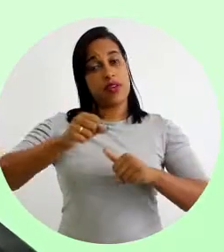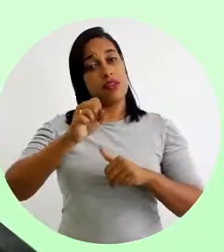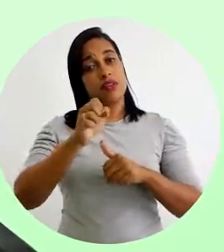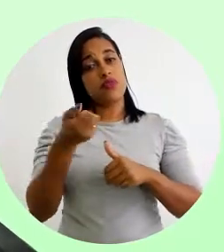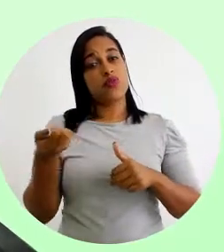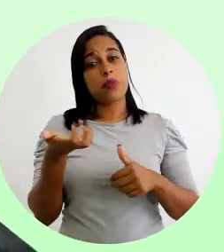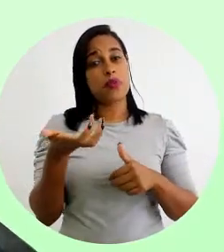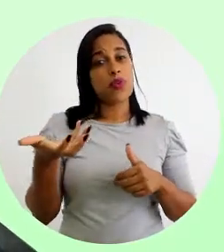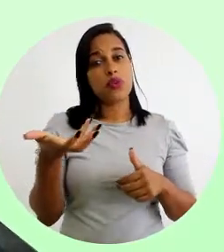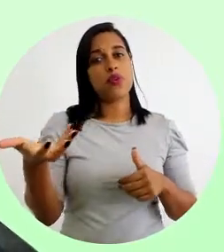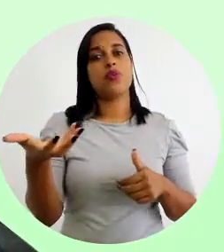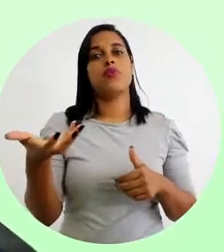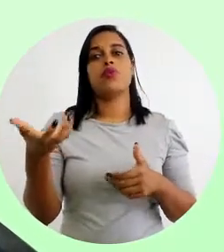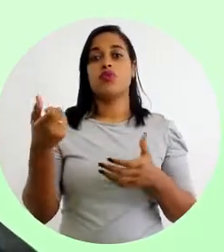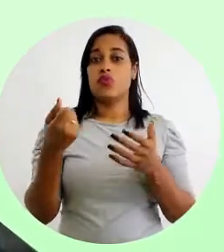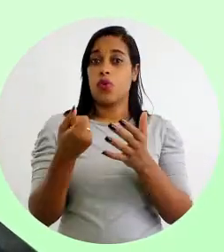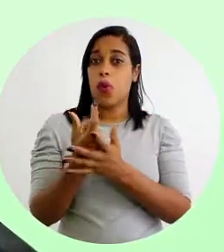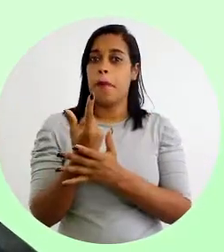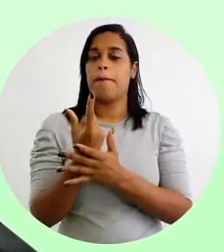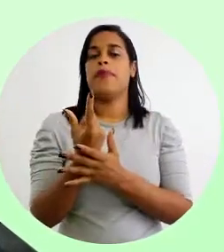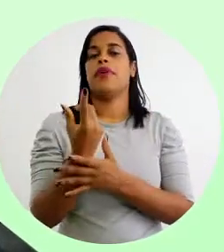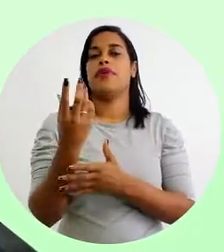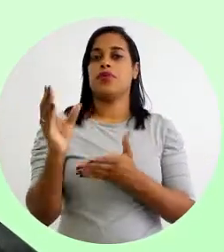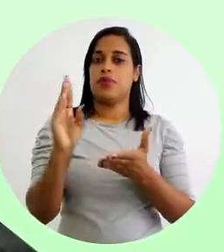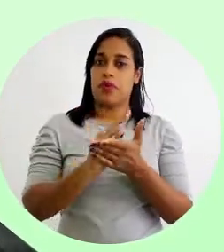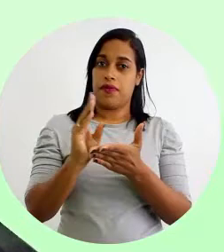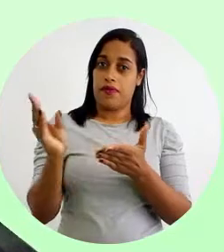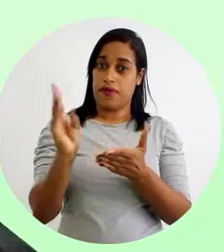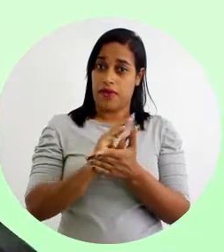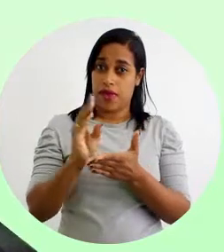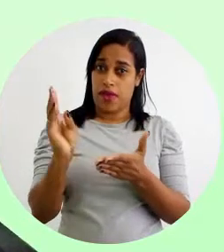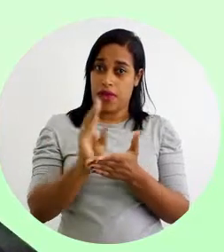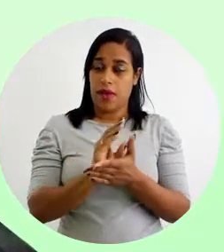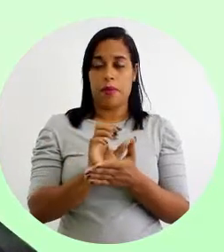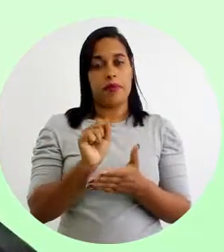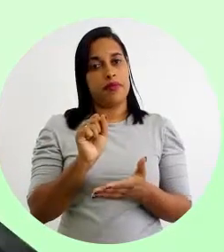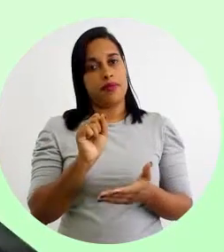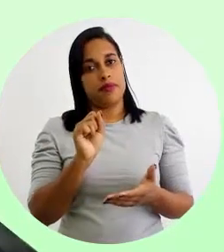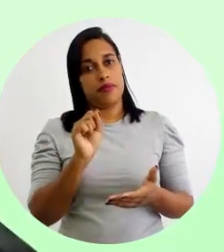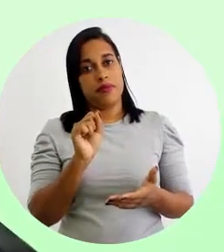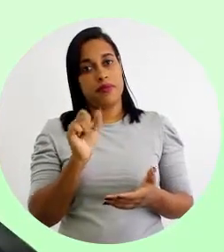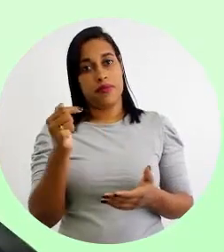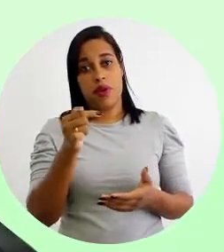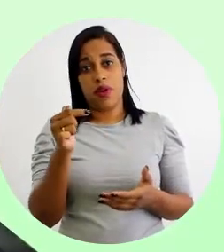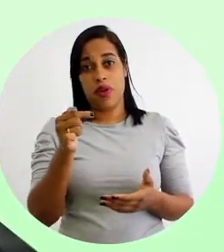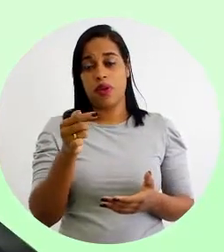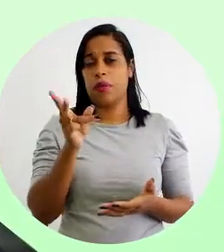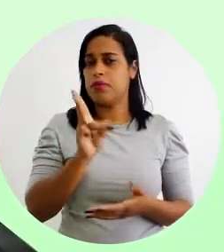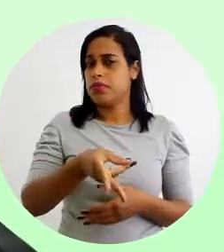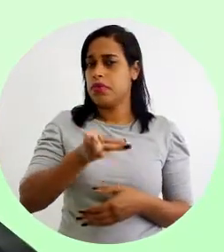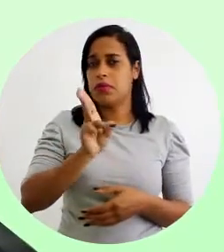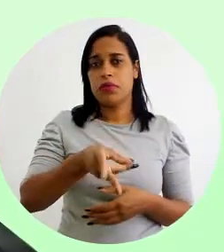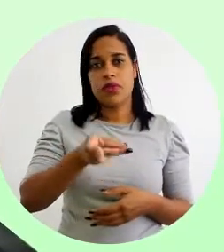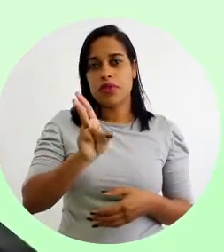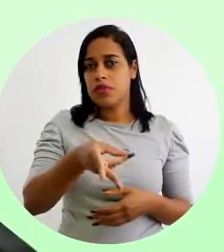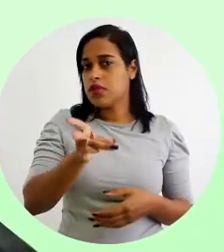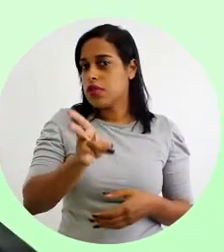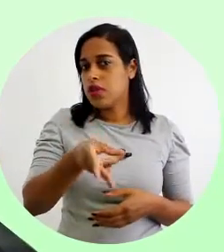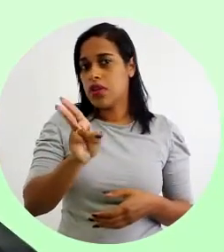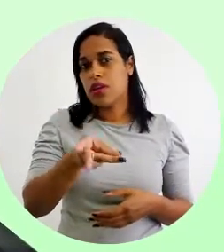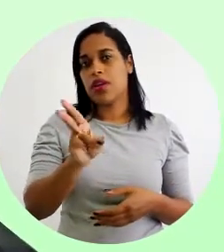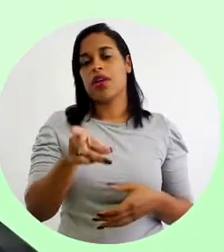verificar se os produtos comprados com recurso de capital, no caso, recurso